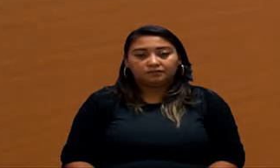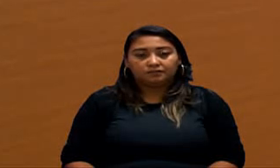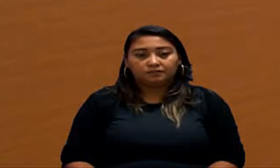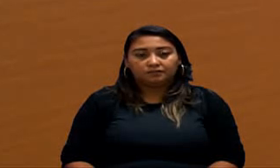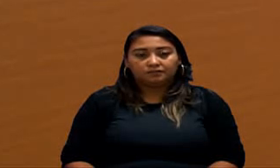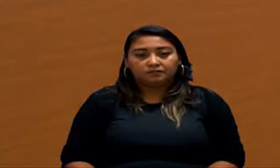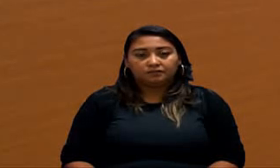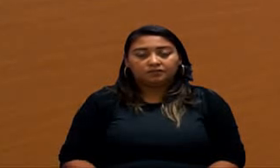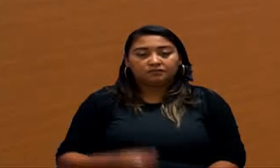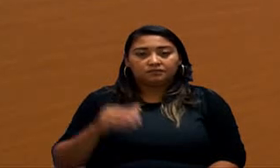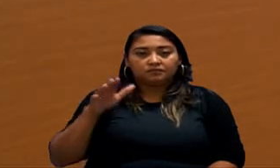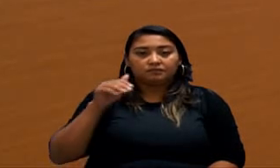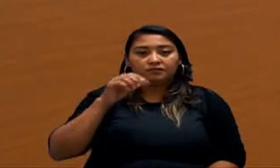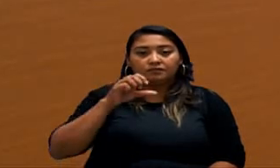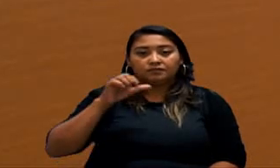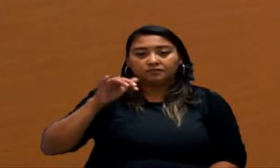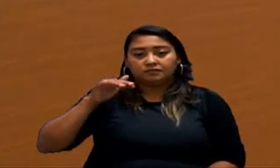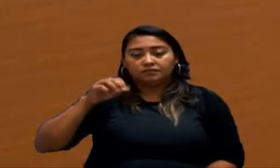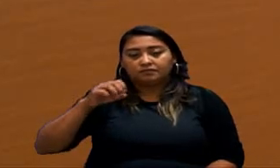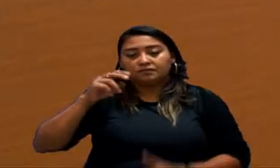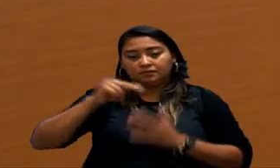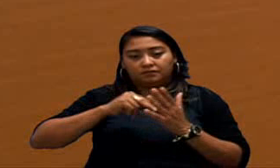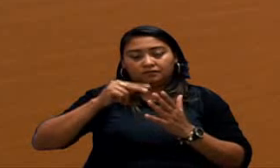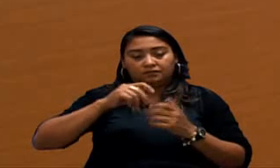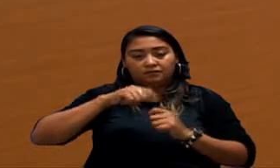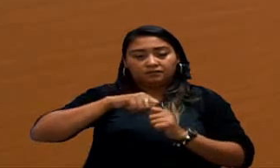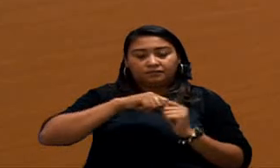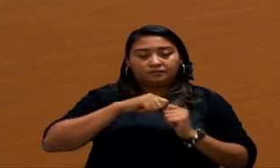nosso amigo Cristiano vai fazer a leitura da...